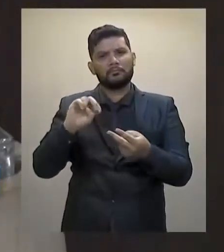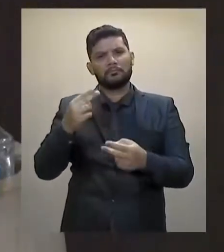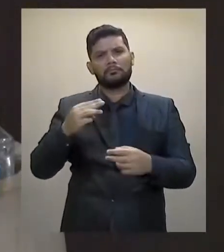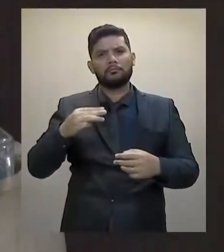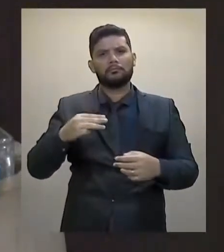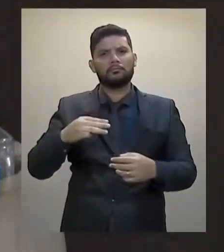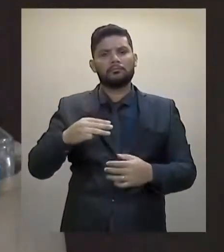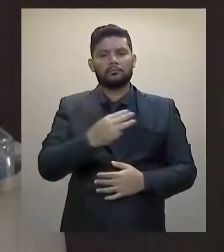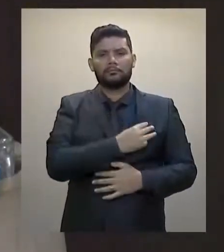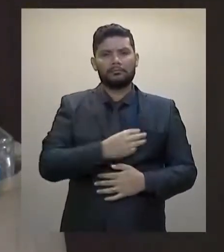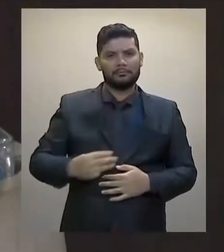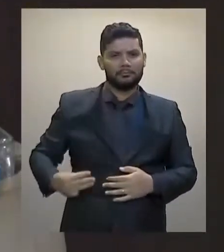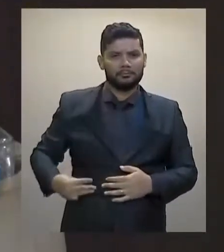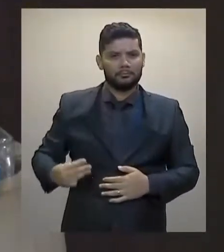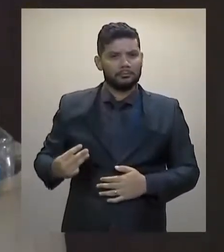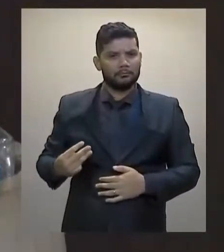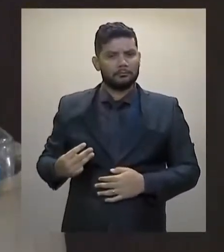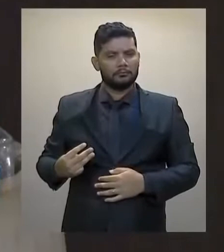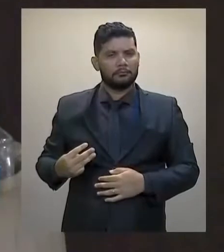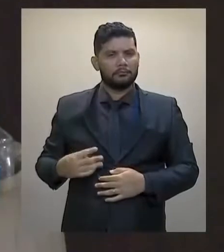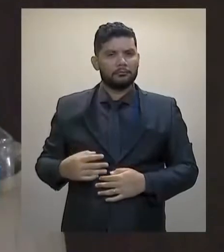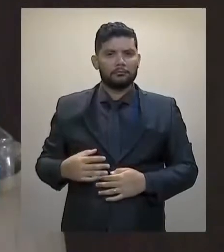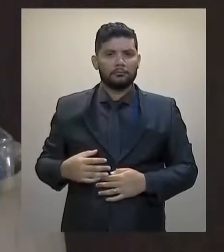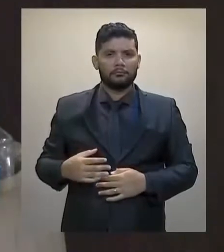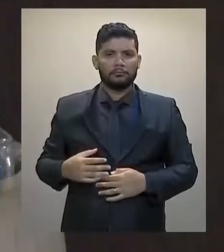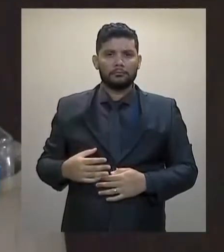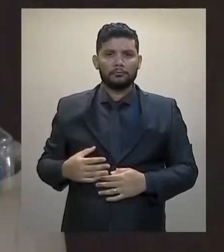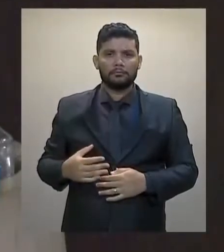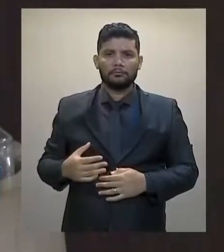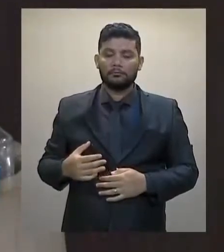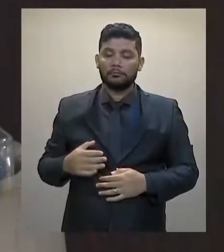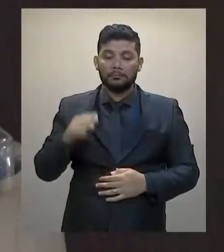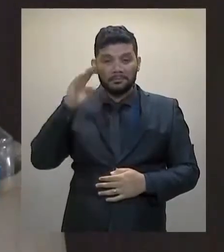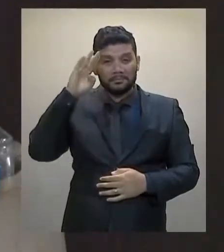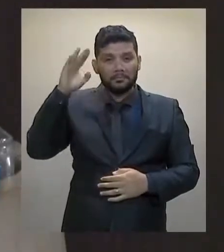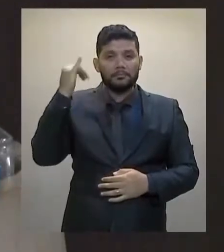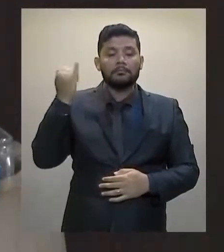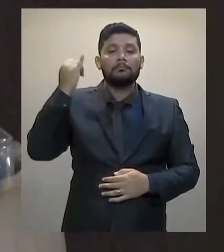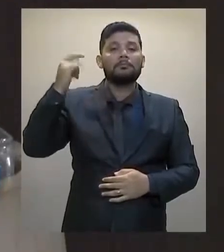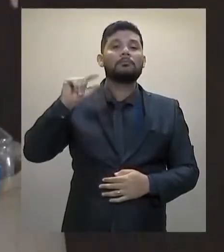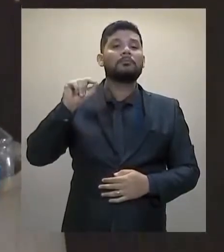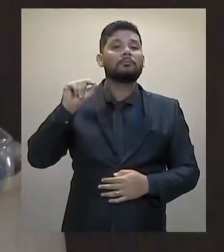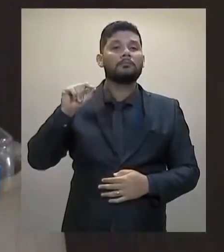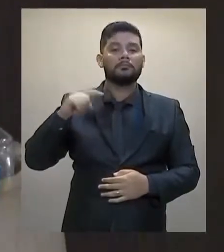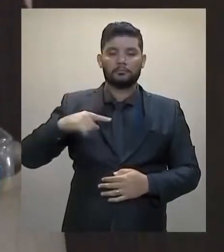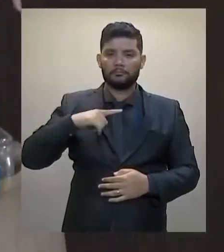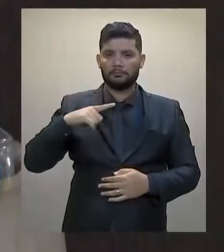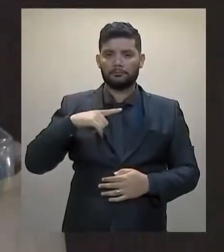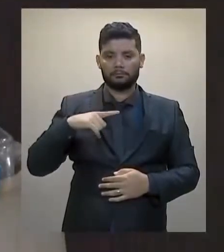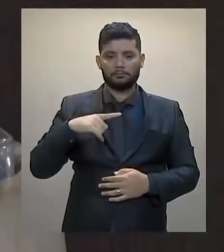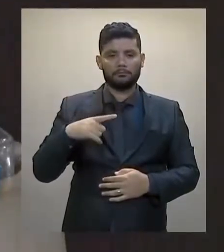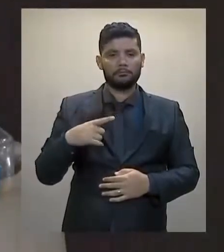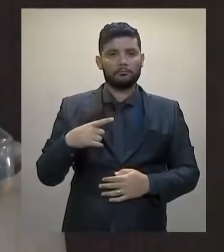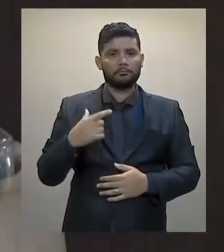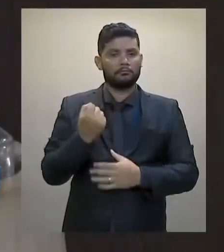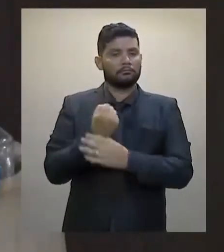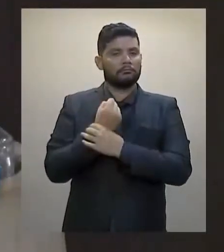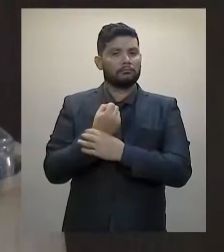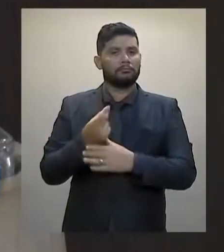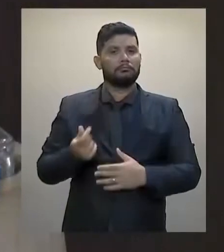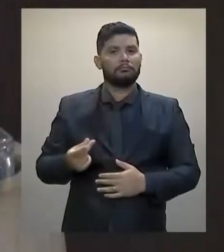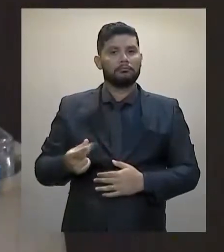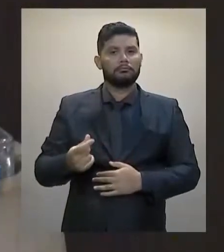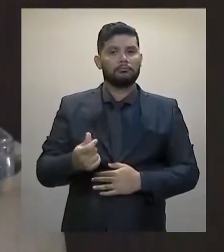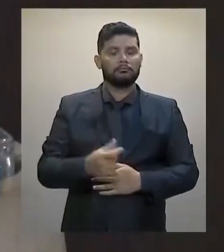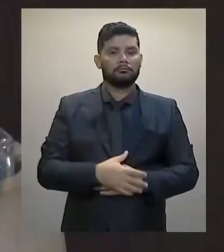ministro, era, sobretudo, importante, naquele momento, que eu tinha, e como tenho, a estabilidade. Eu estou afastado em